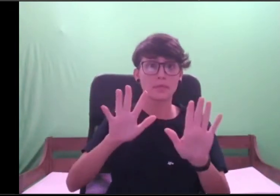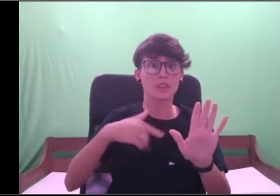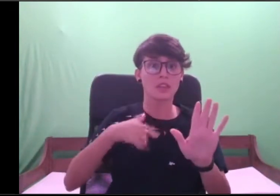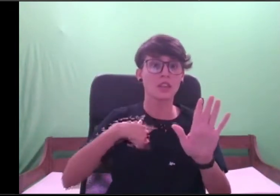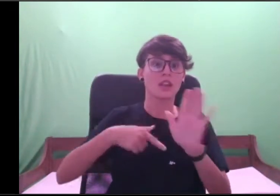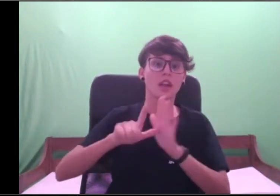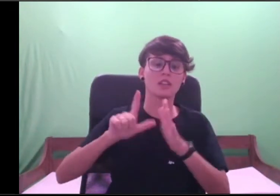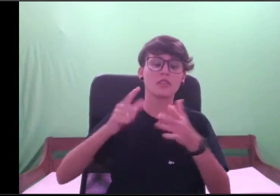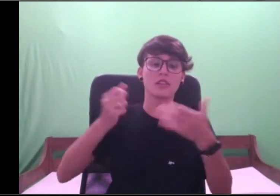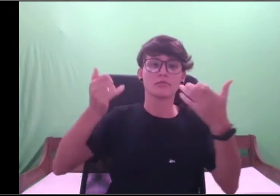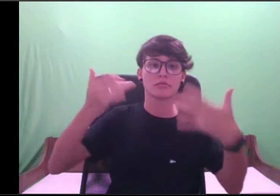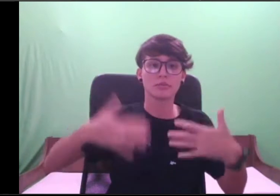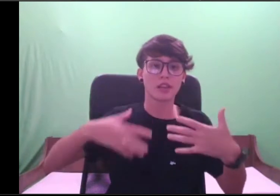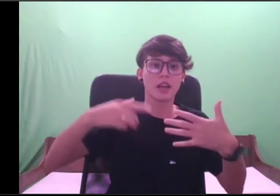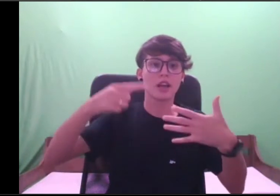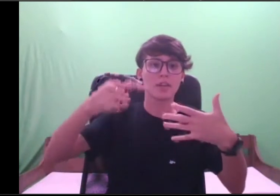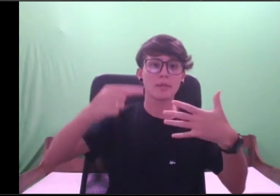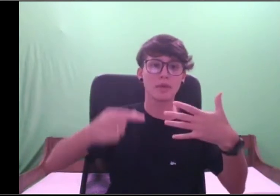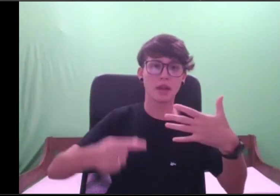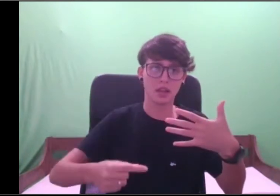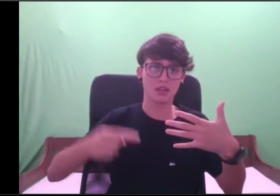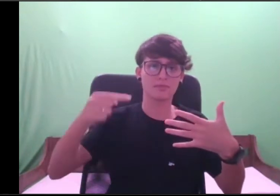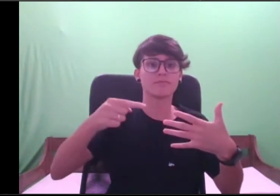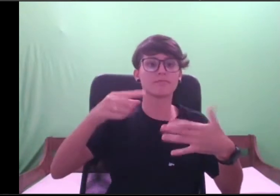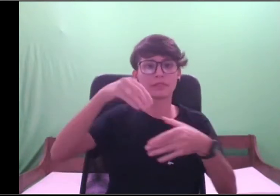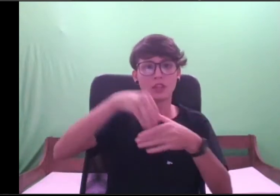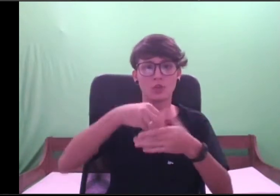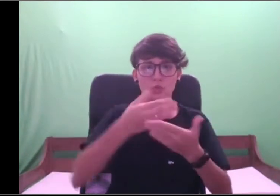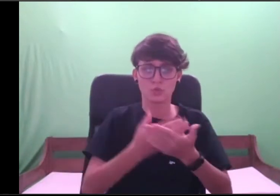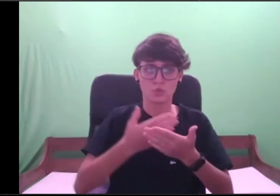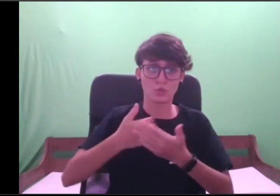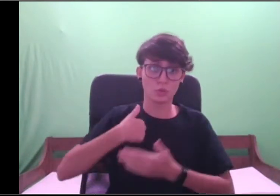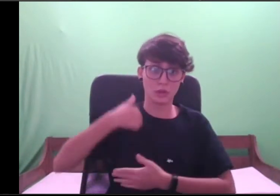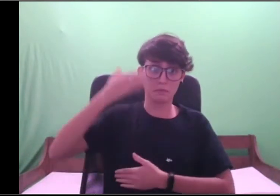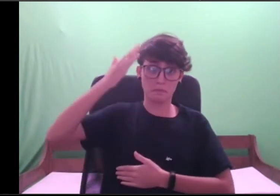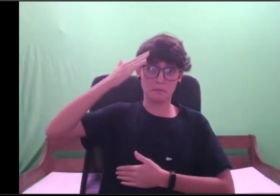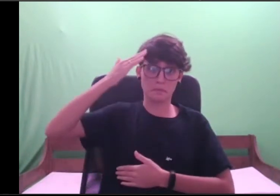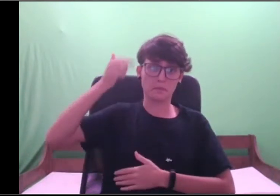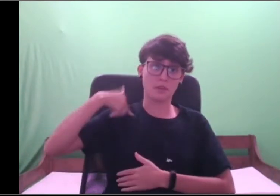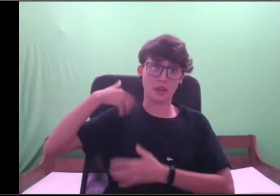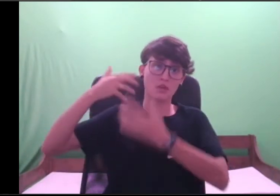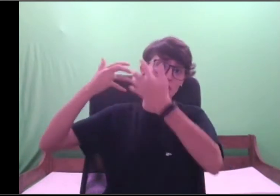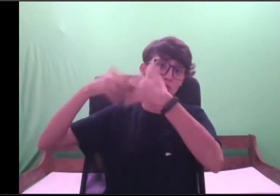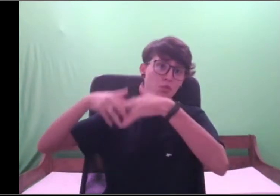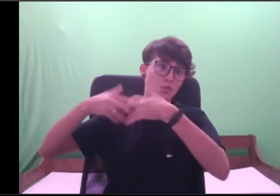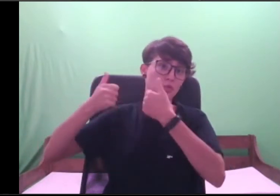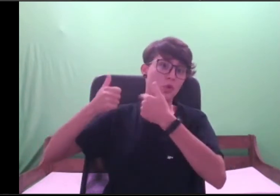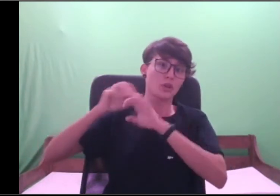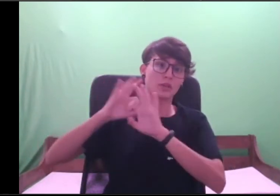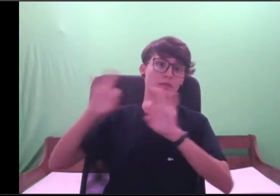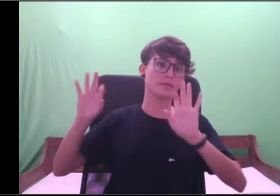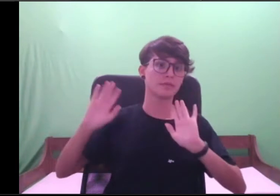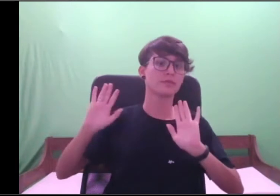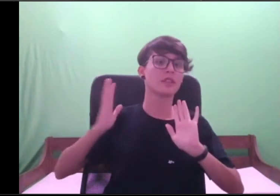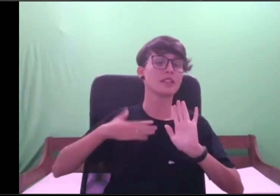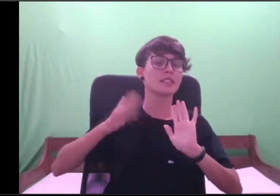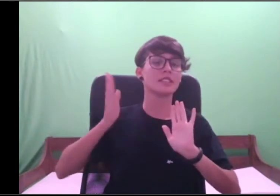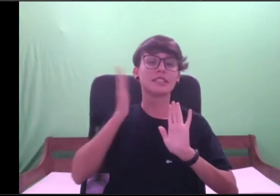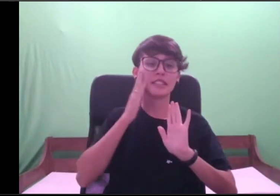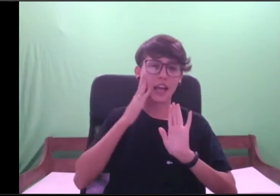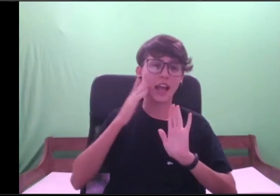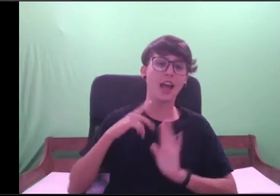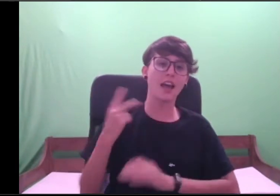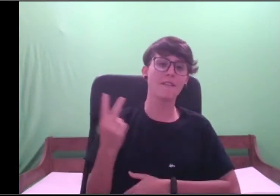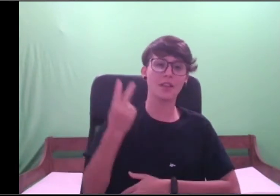que estão nesses estudos, eu prefiro ficar com algumas que na minha cabeça funcionam super bem e que já são